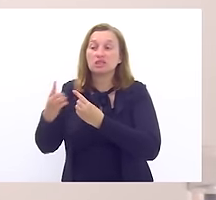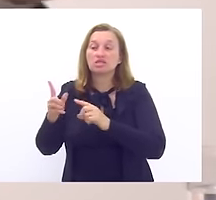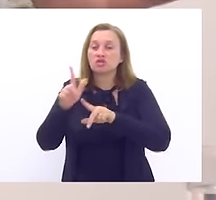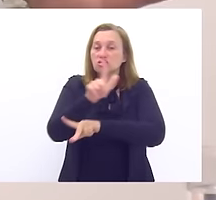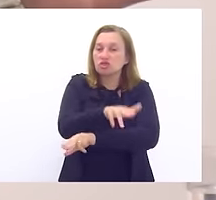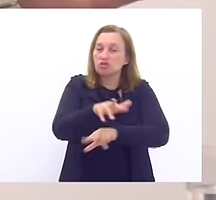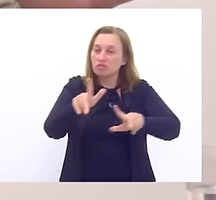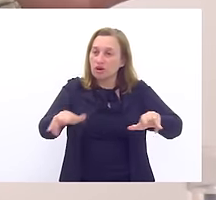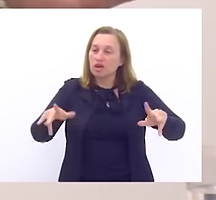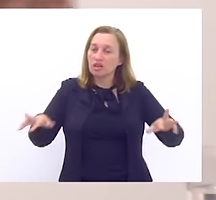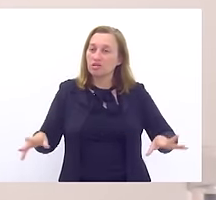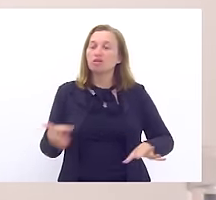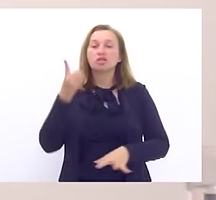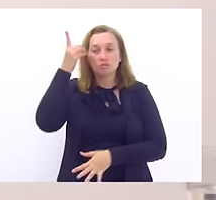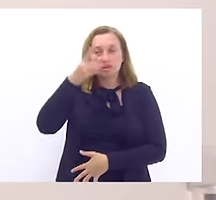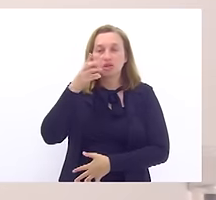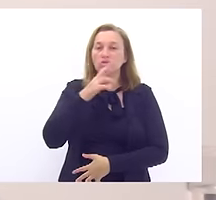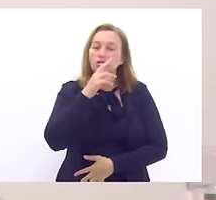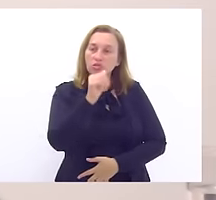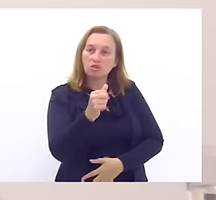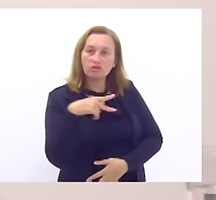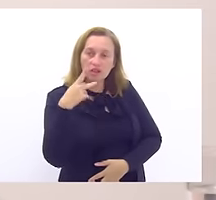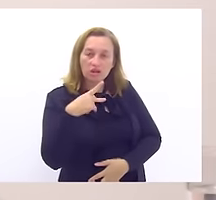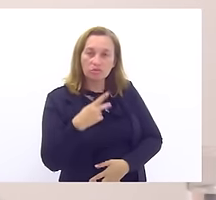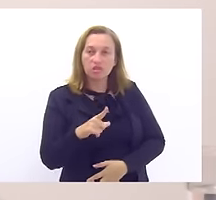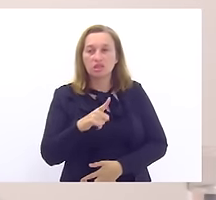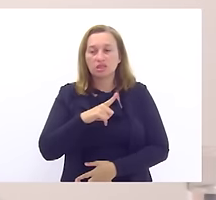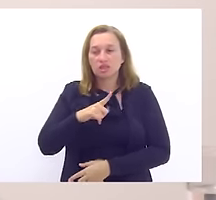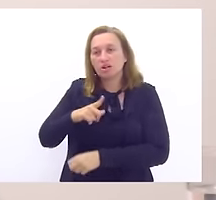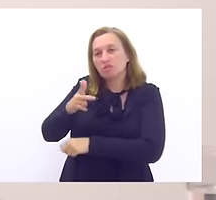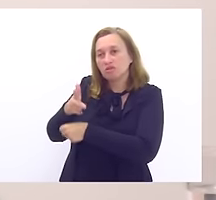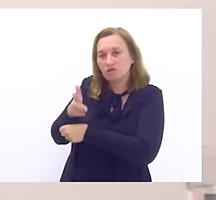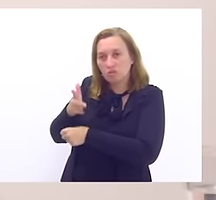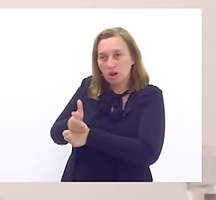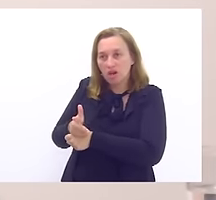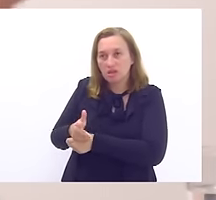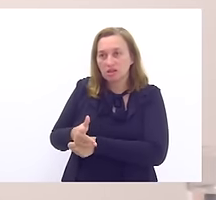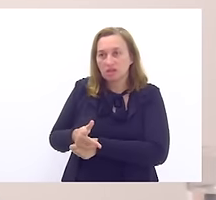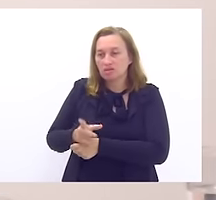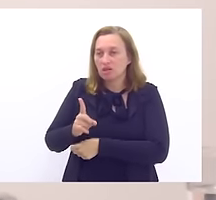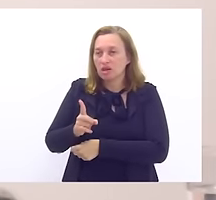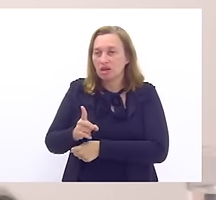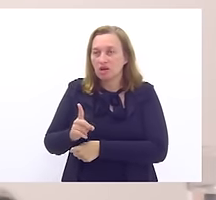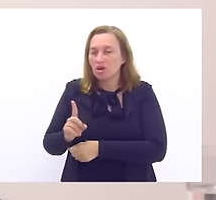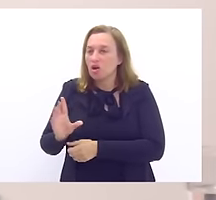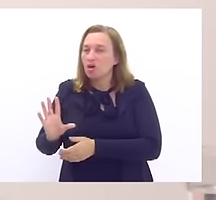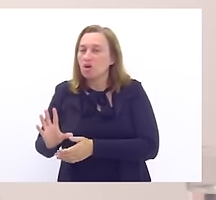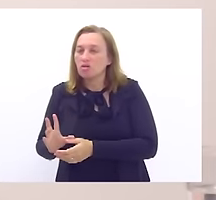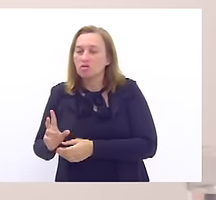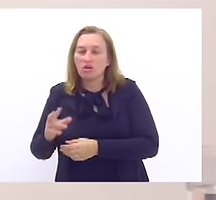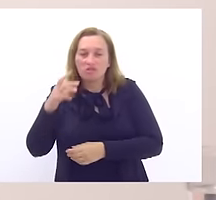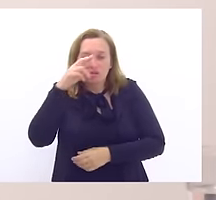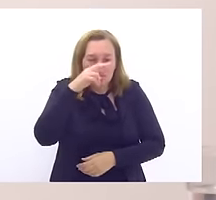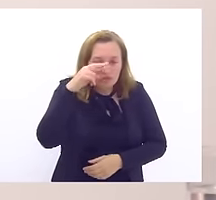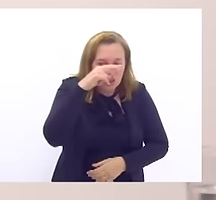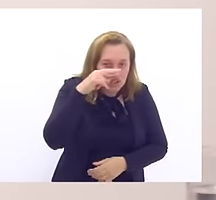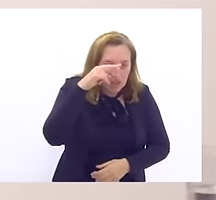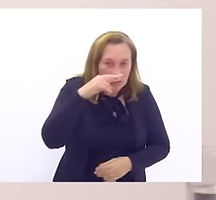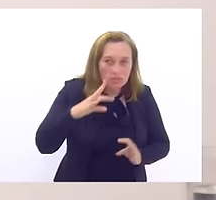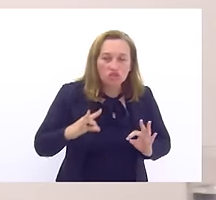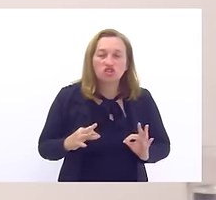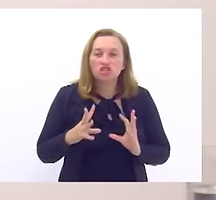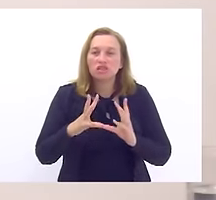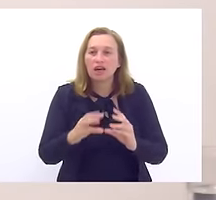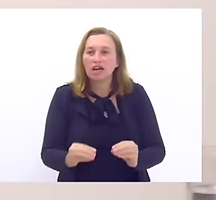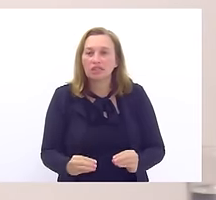né E como bem disso o deputado Rodrigo Amorim e nós temos isso em filmagem né que não é feito esse arquémento não é feito a busca dentro do carro não é feito nada não é feito